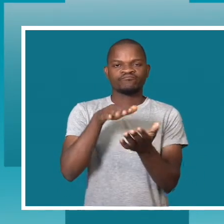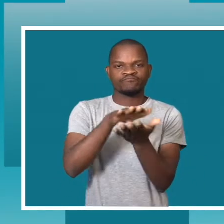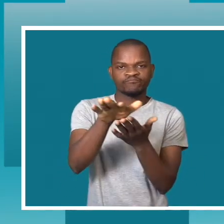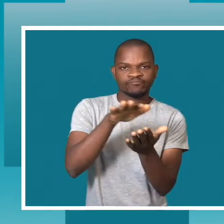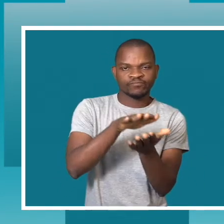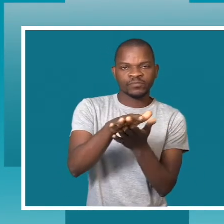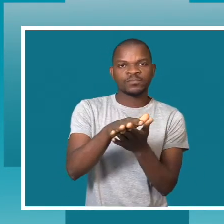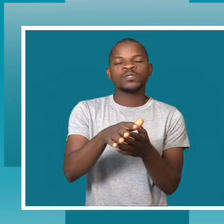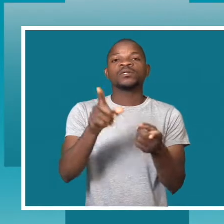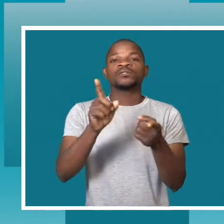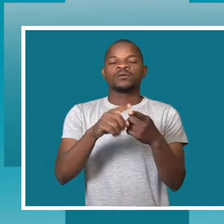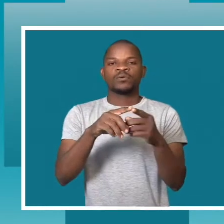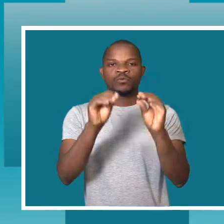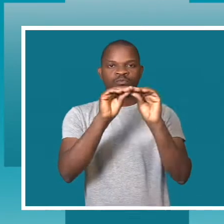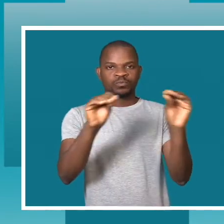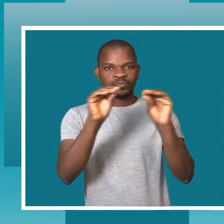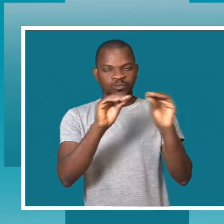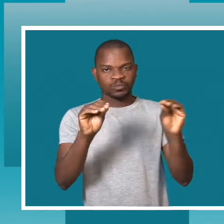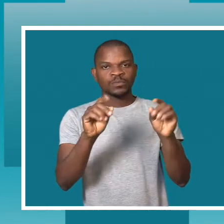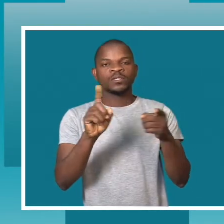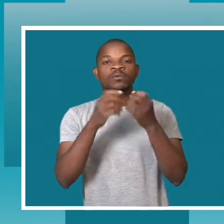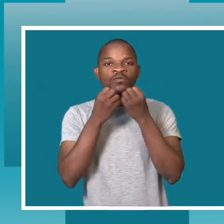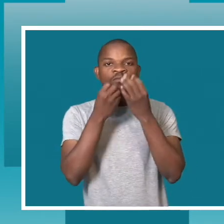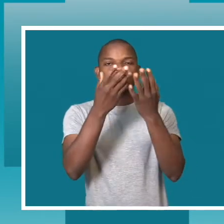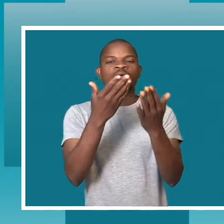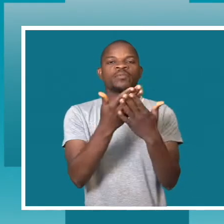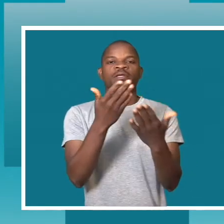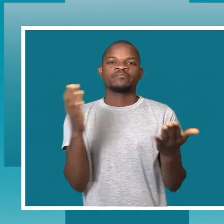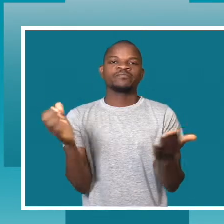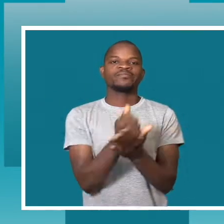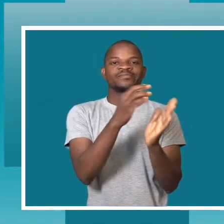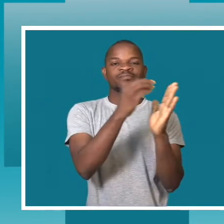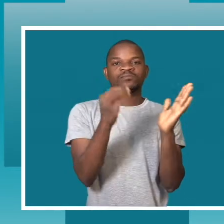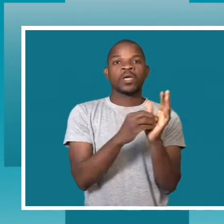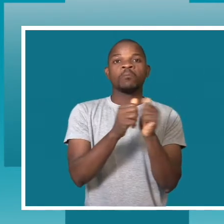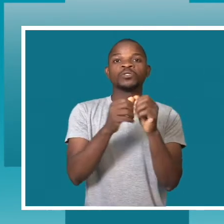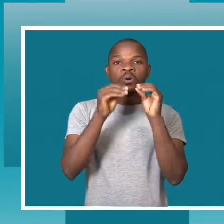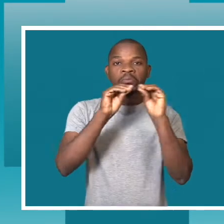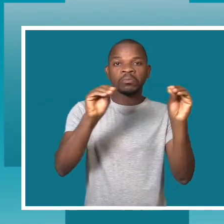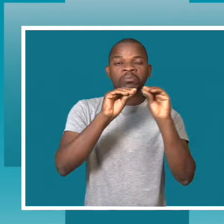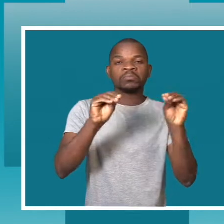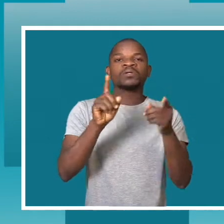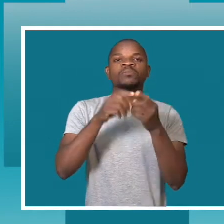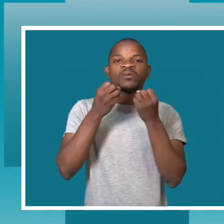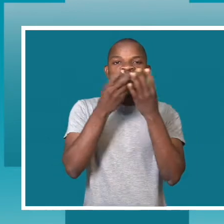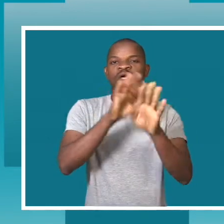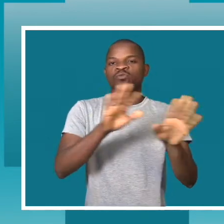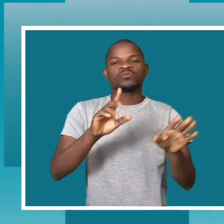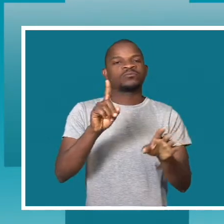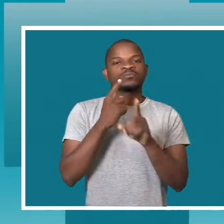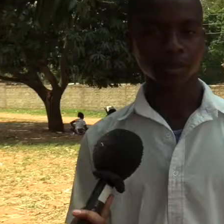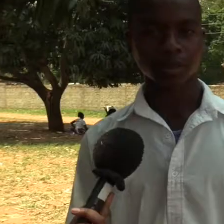dou a informação, dou a formação também, de modo a ver resultados. Não só dar informação em formação, faço aquilo que é